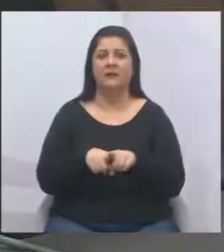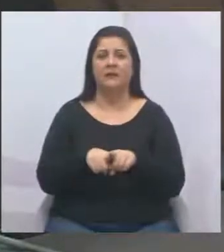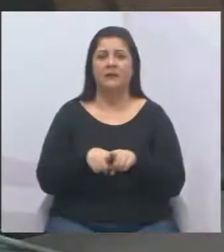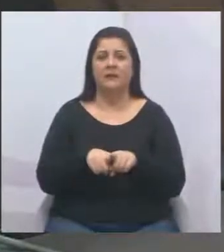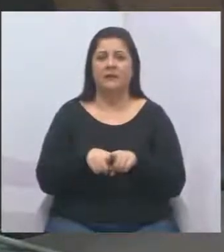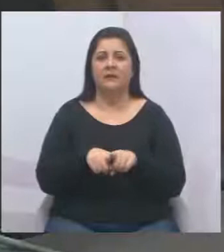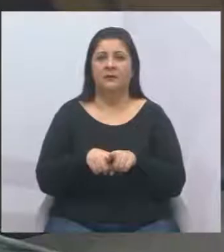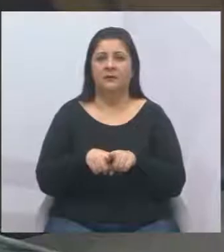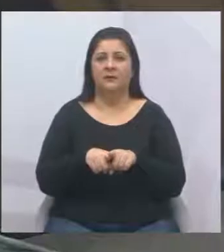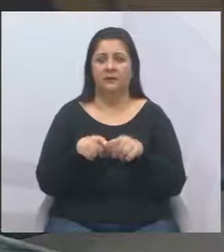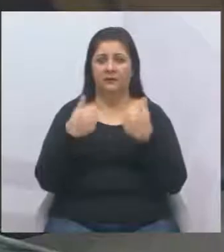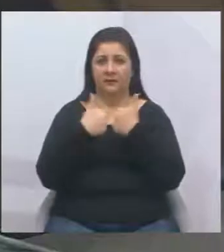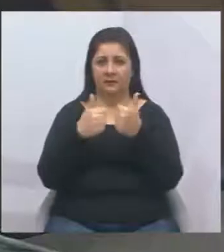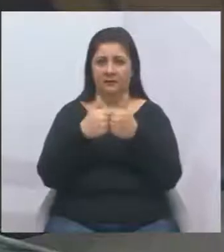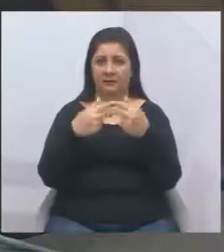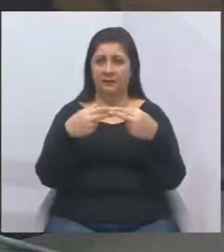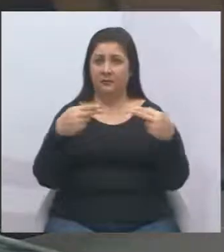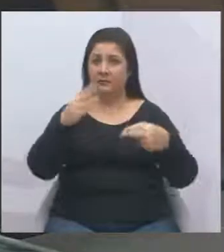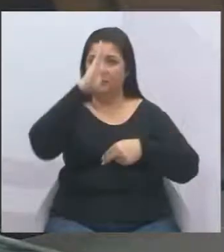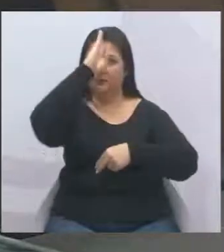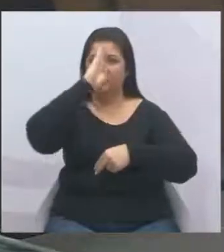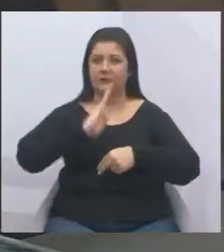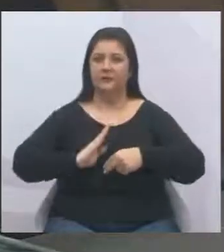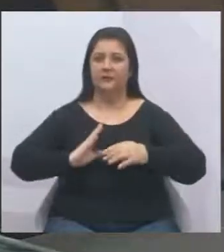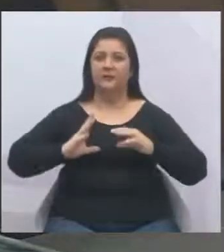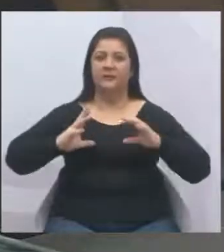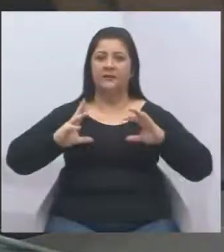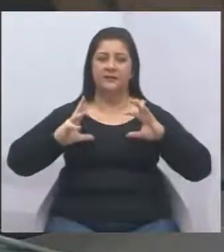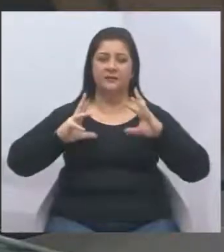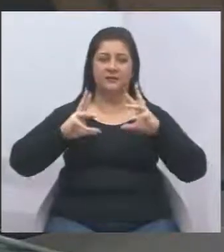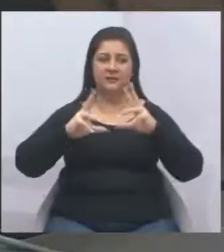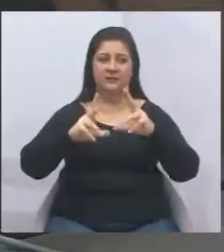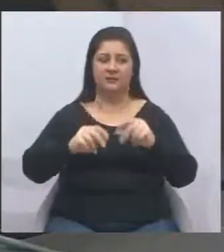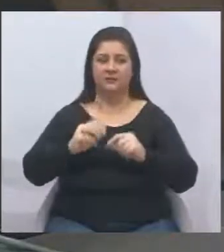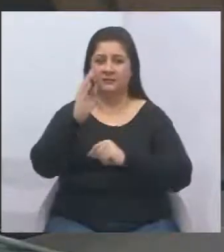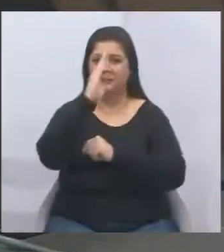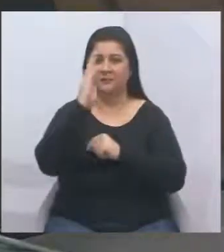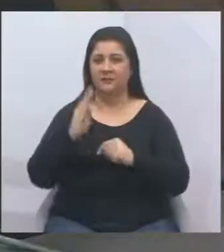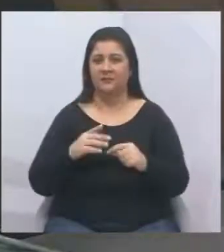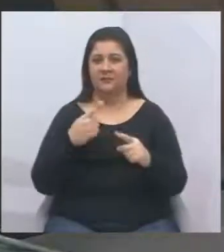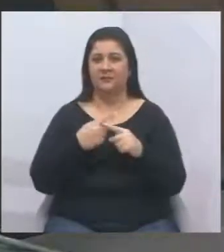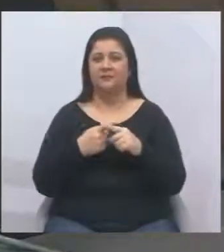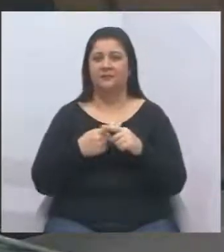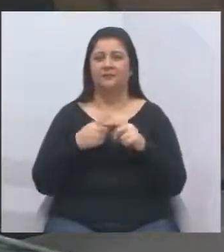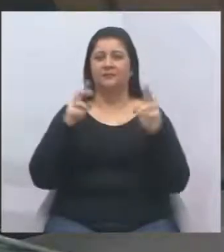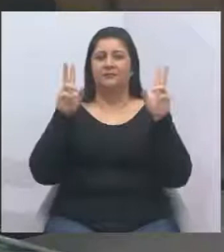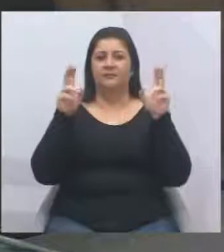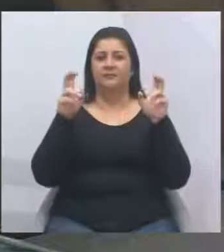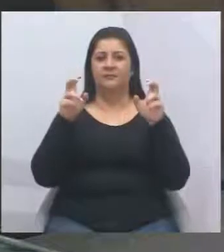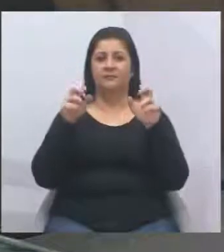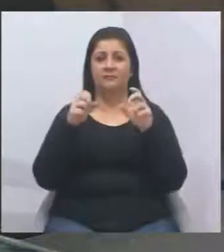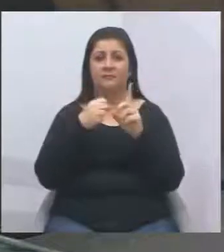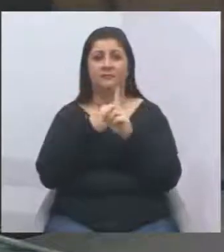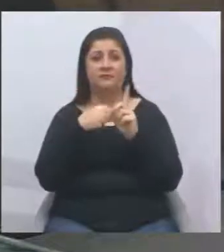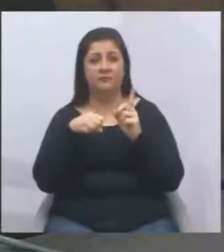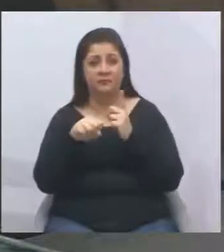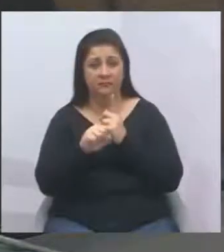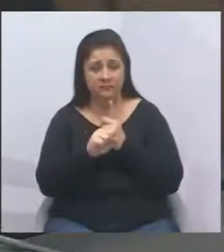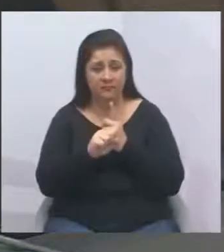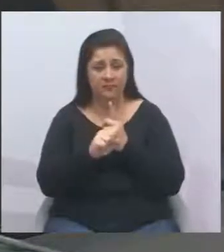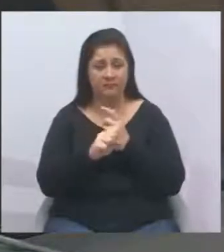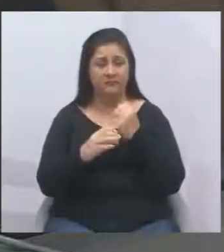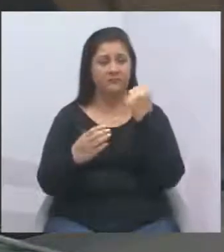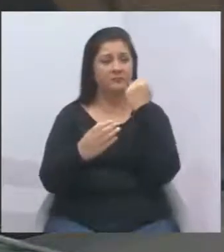transporte gratuito para todos os brasileiros, porque isso é uma questão social, isso nos remete